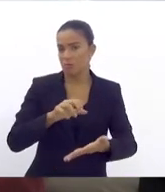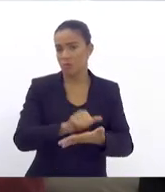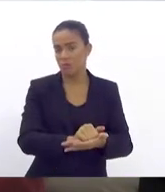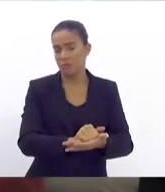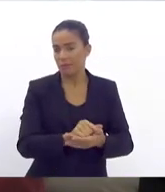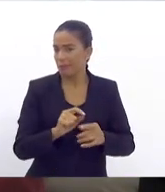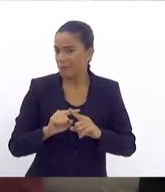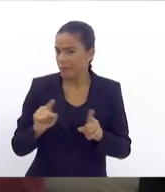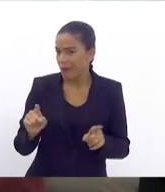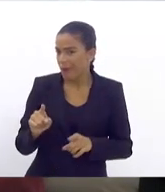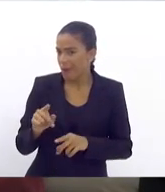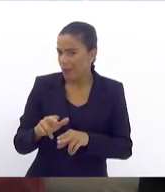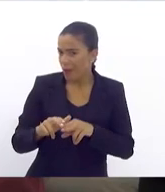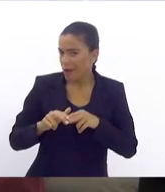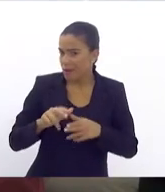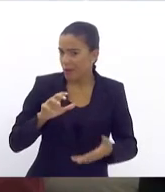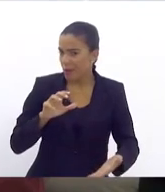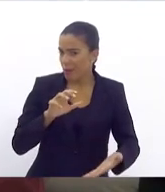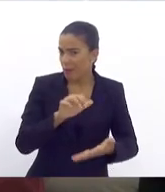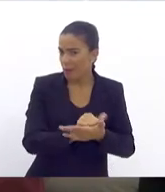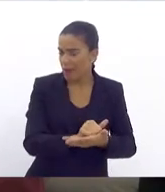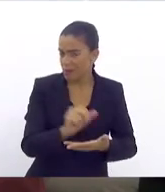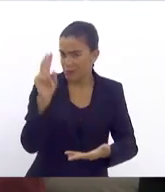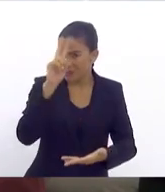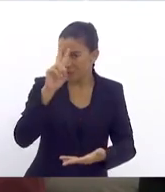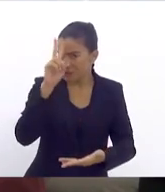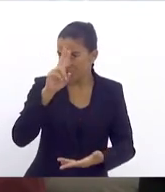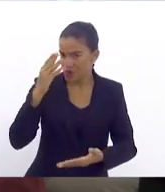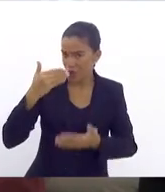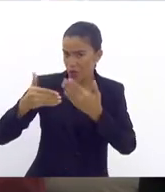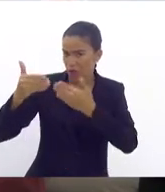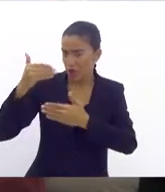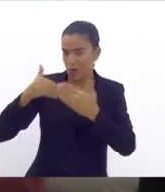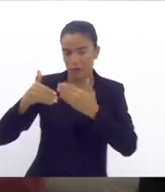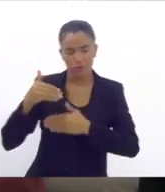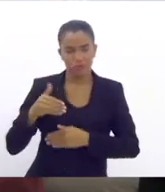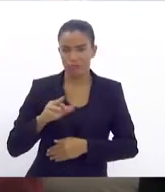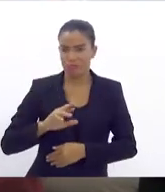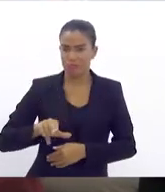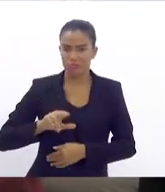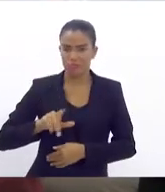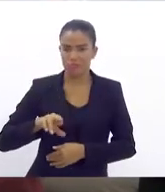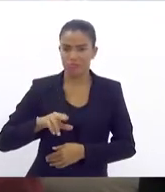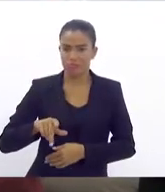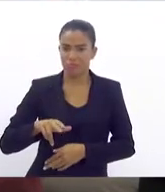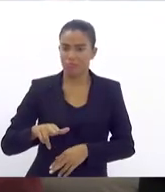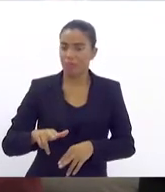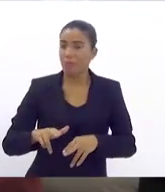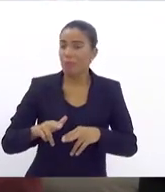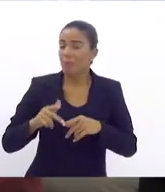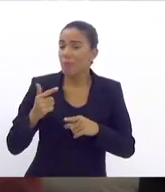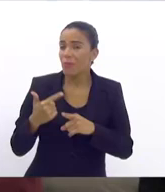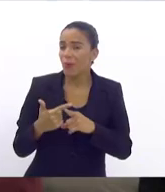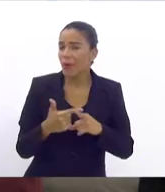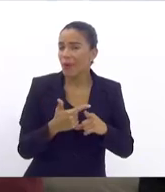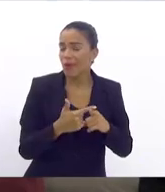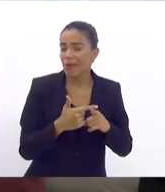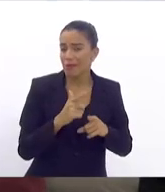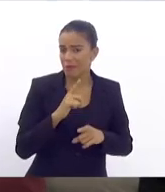Mas não é porque é um patrimônio histórico. É por 200